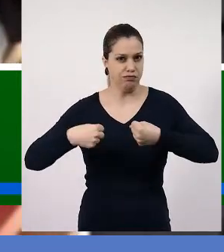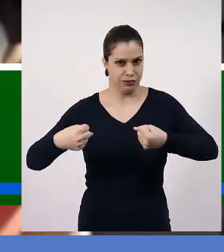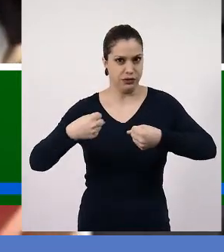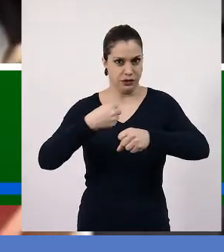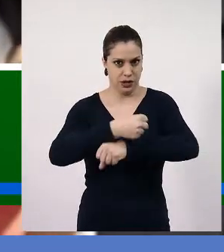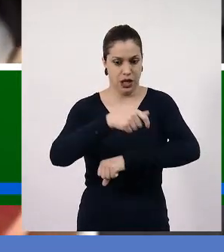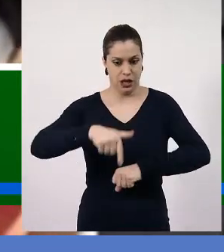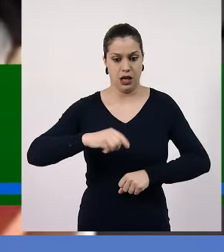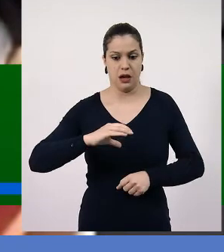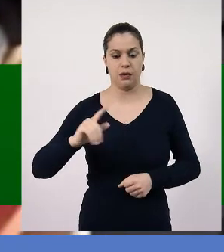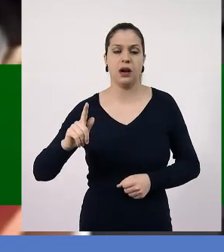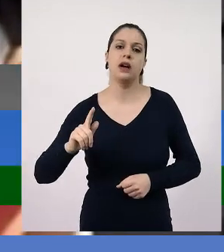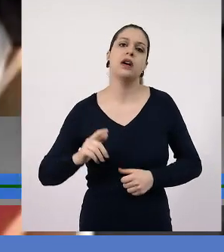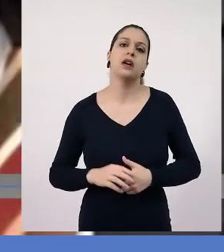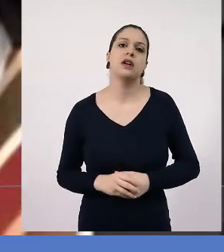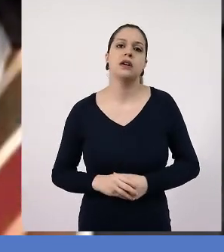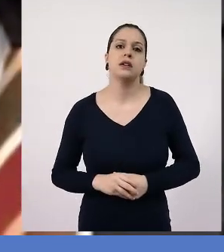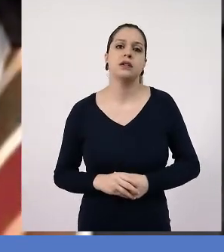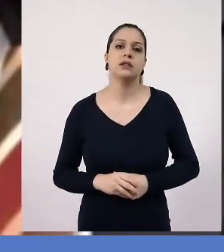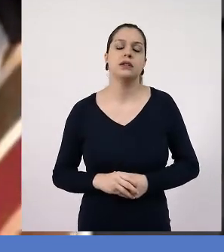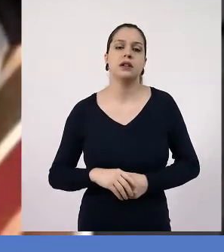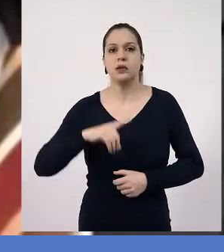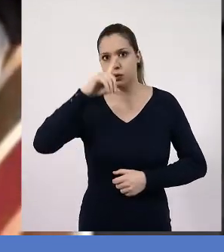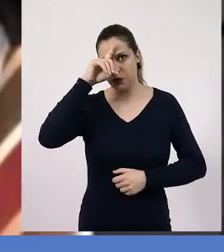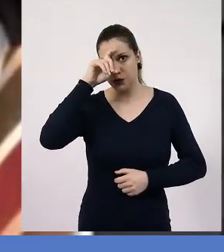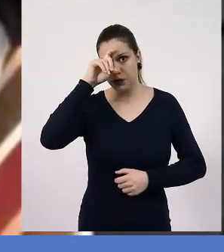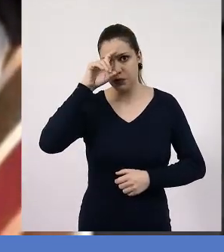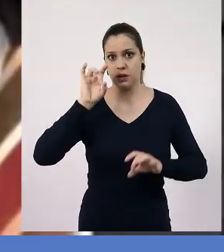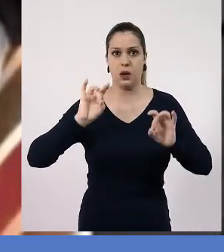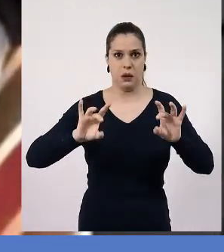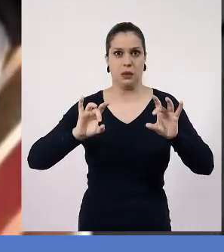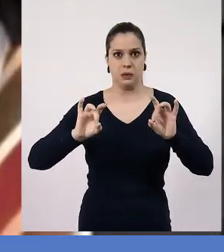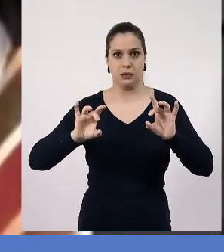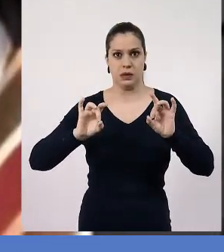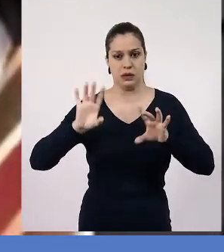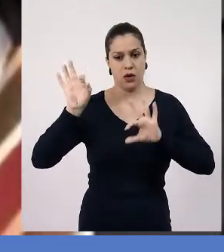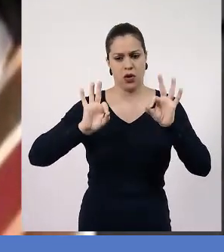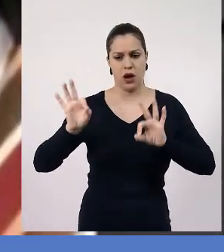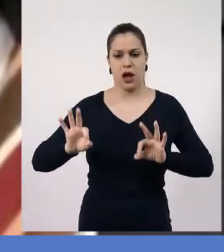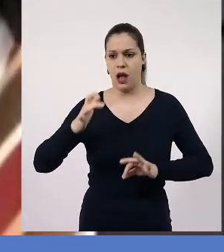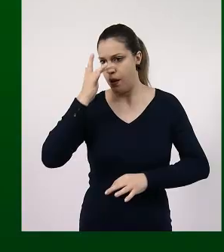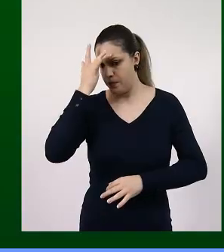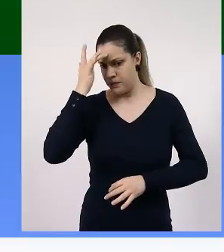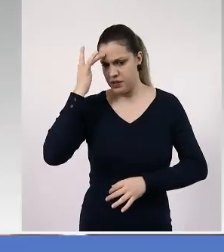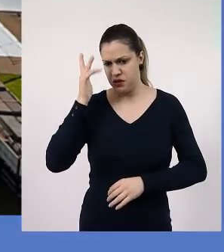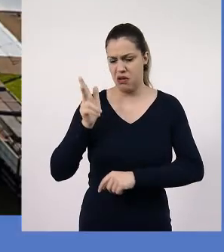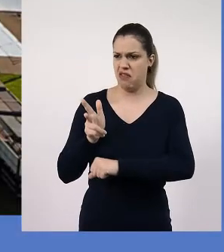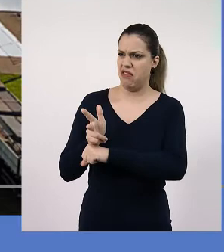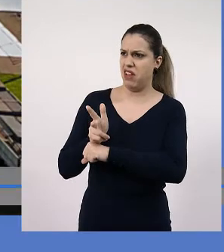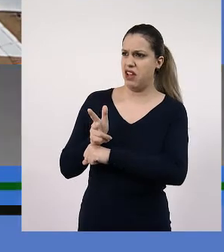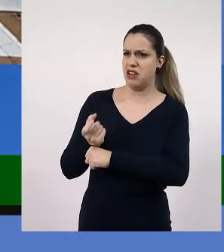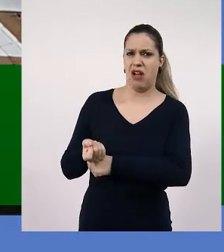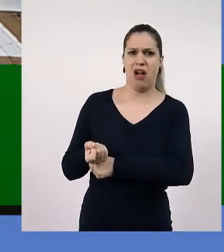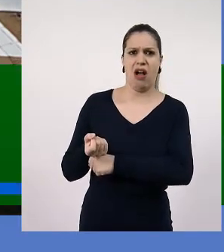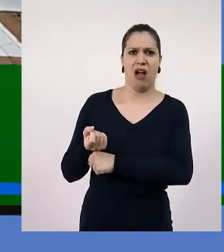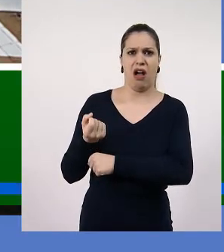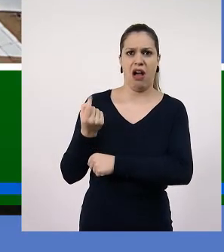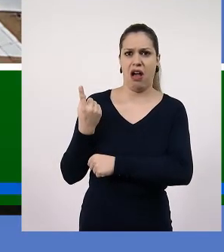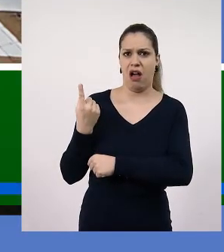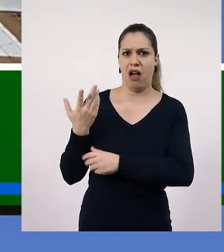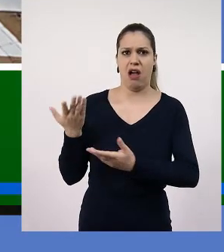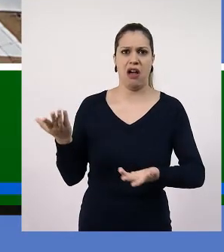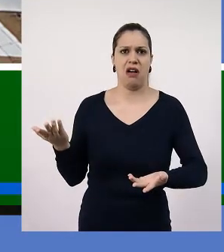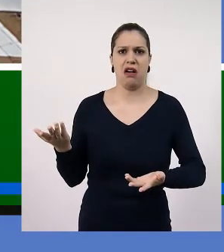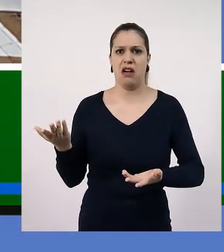enfrentamento, aqui em Campo Grande, perto de Campanha, perto do hospital regional. Chegou lá e gravou um vídeo dizendo, olha aqui, que absurdo, mais